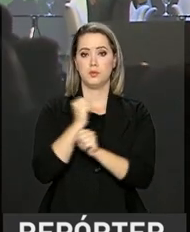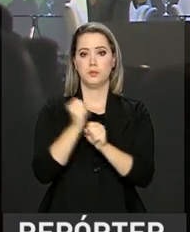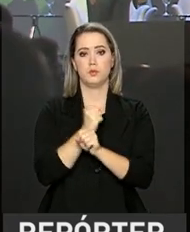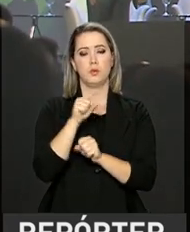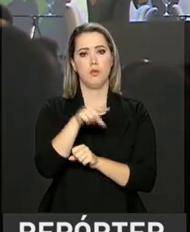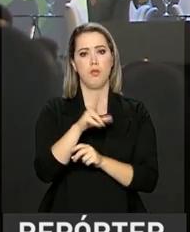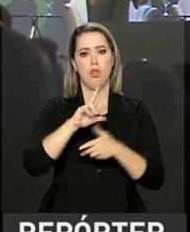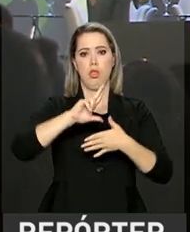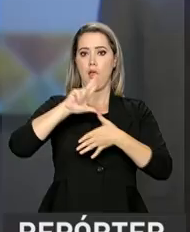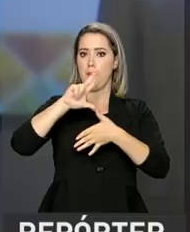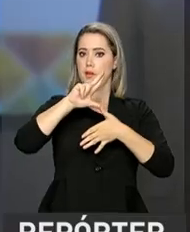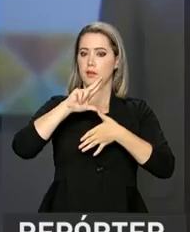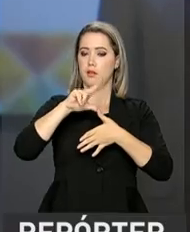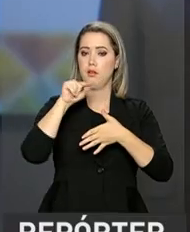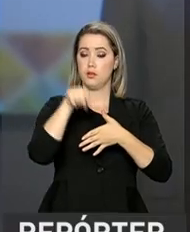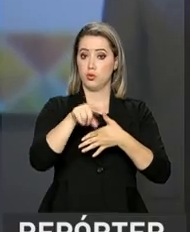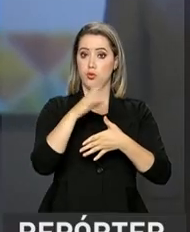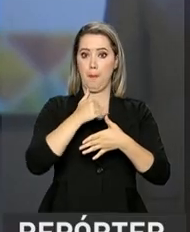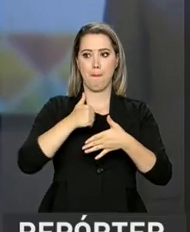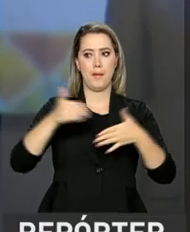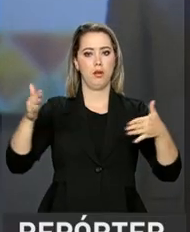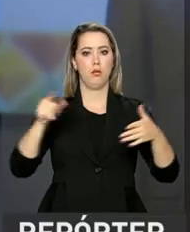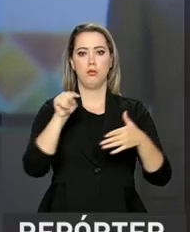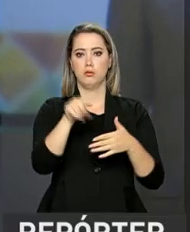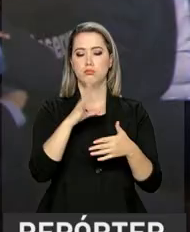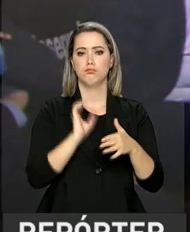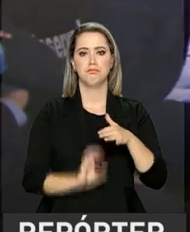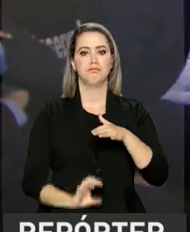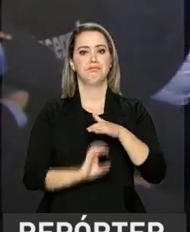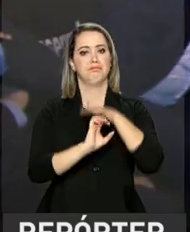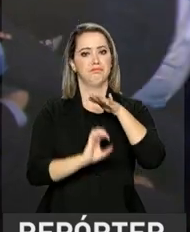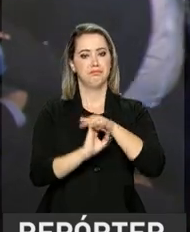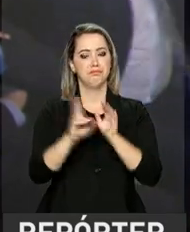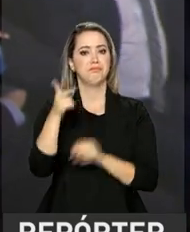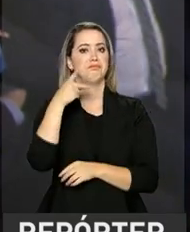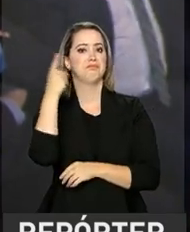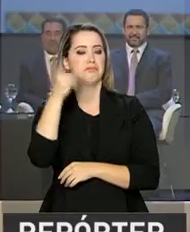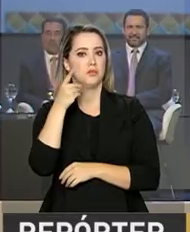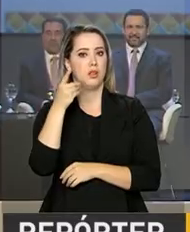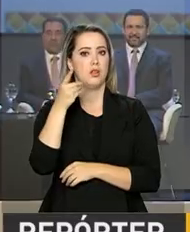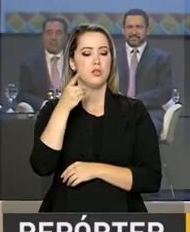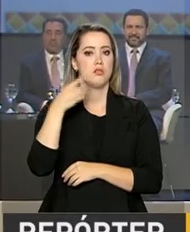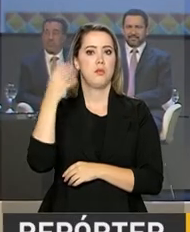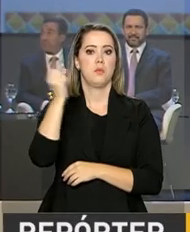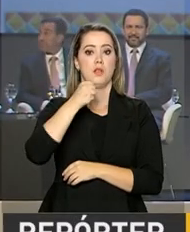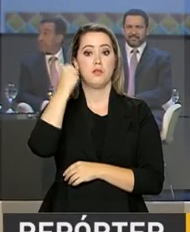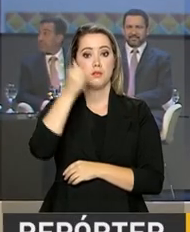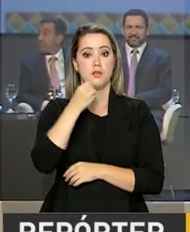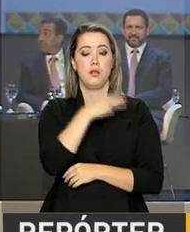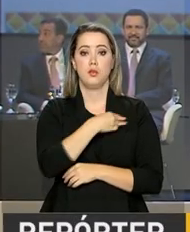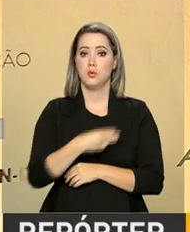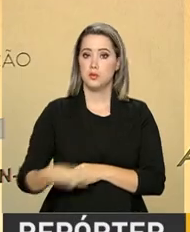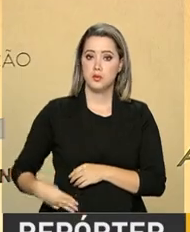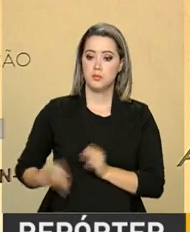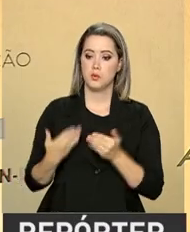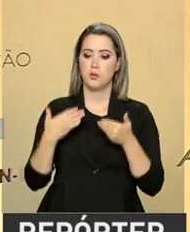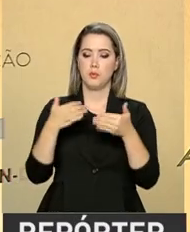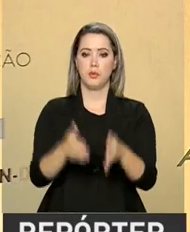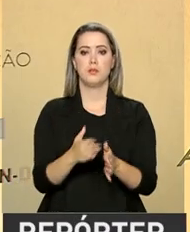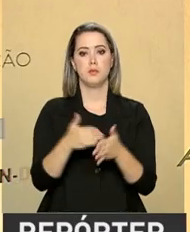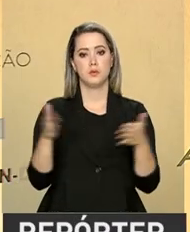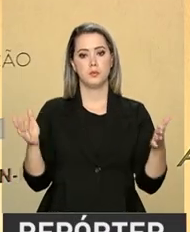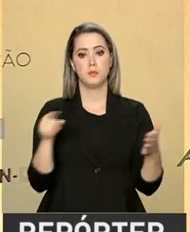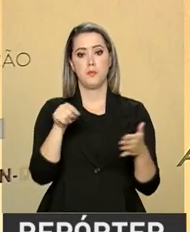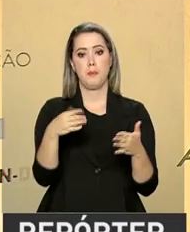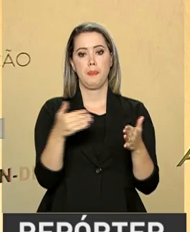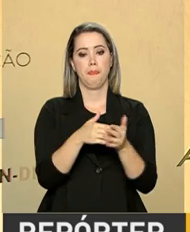Latina. Parlamentares, ministros e pesos pesados da economia nacional participaram da abertura. Até